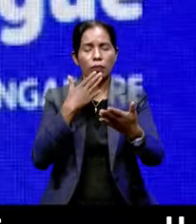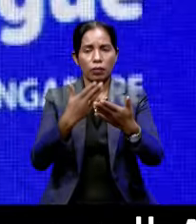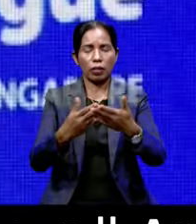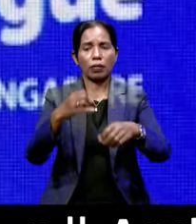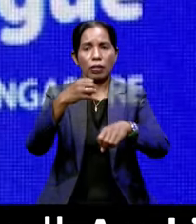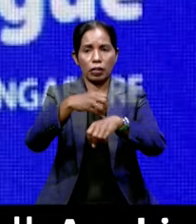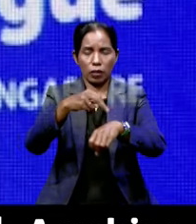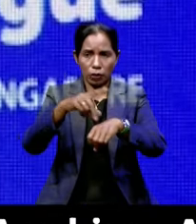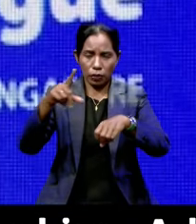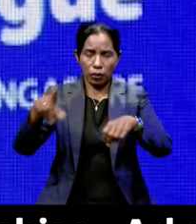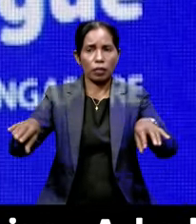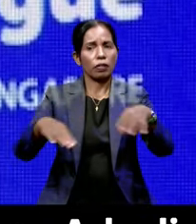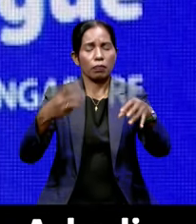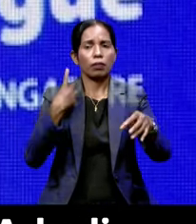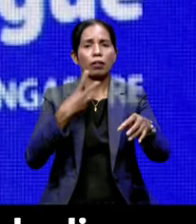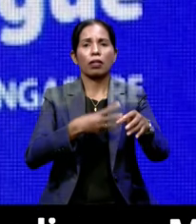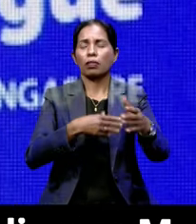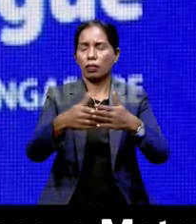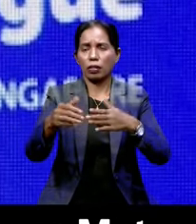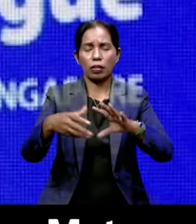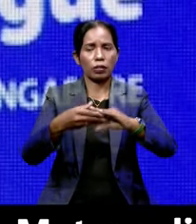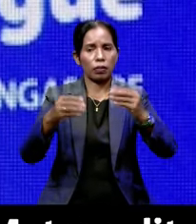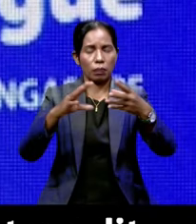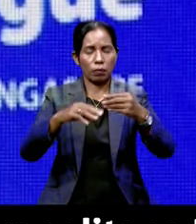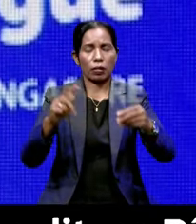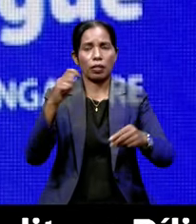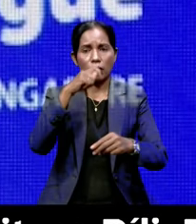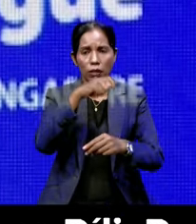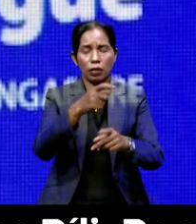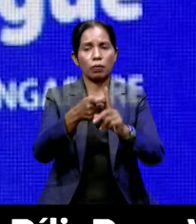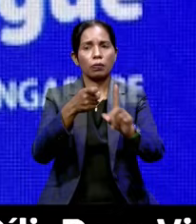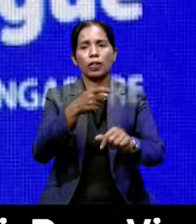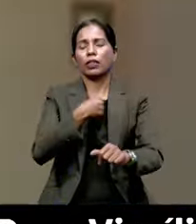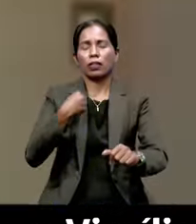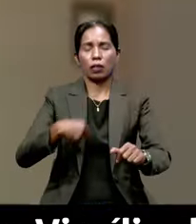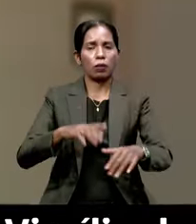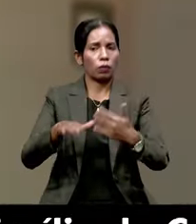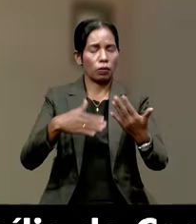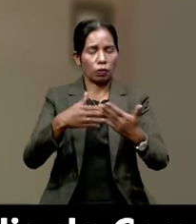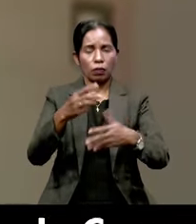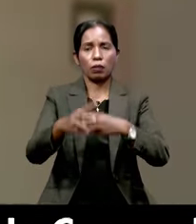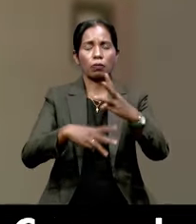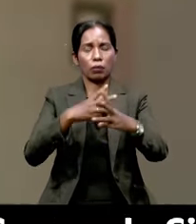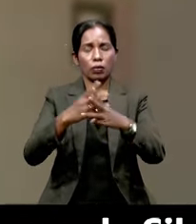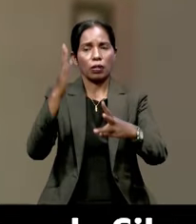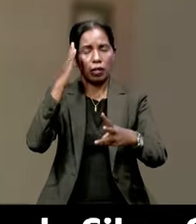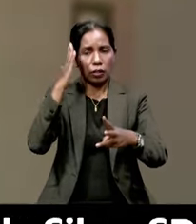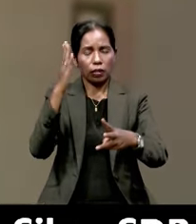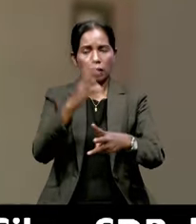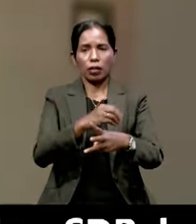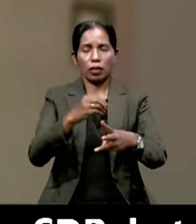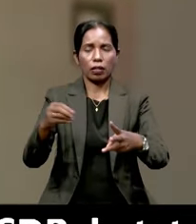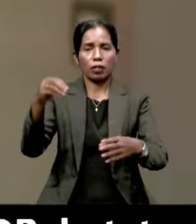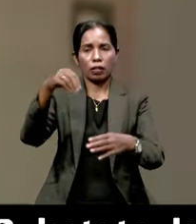E qualquer relacionamento, historicamente, Taiwan faz parte da Rússia. A maioria do mundo reconhece que Taiwan faz